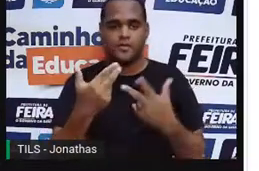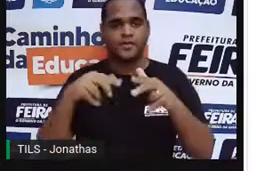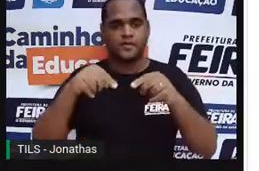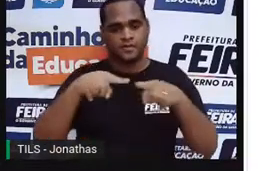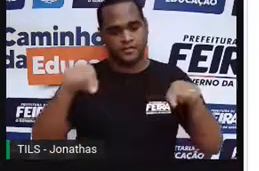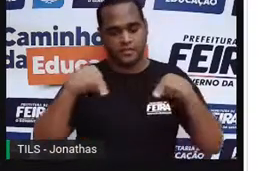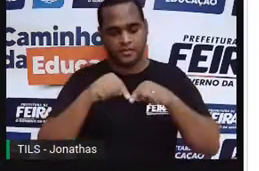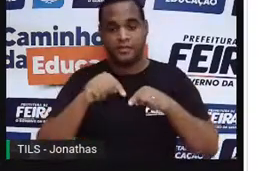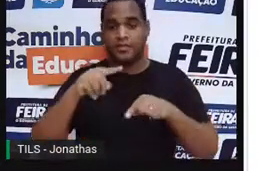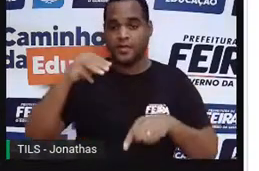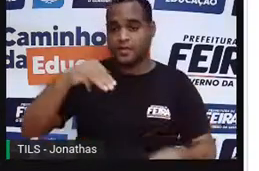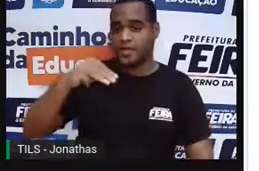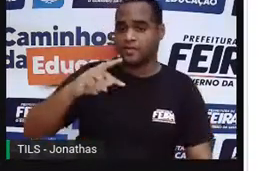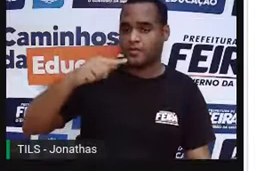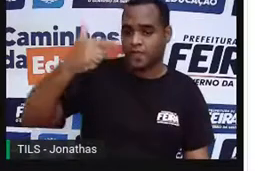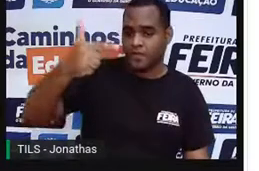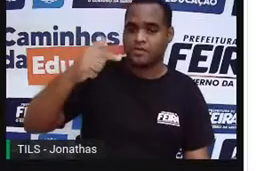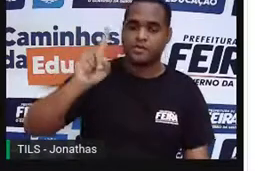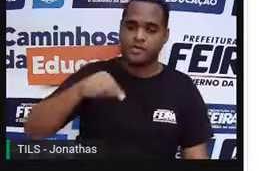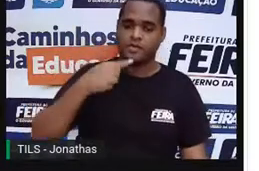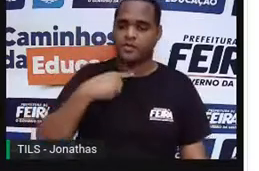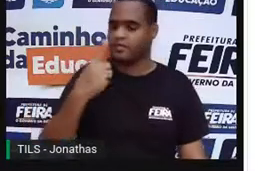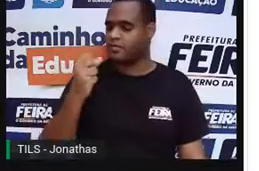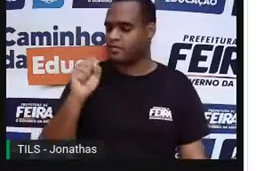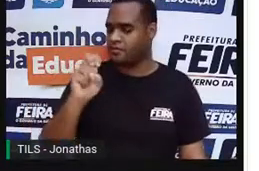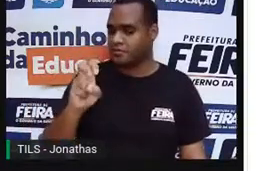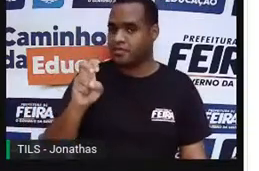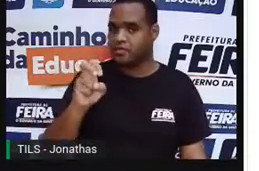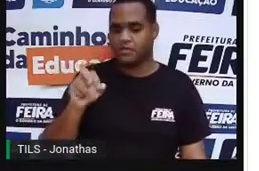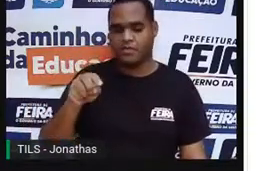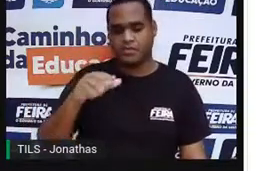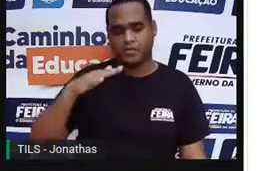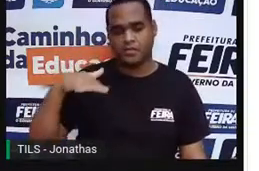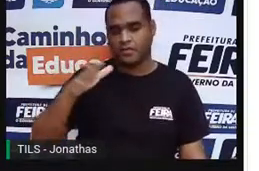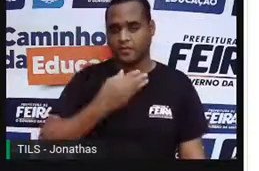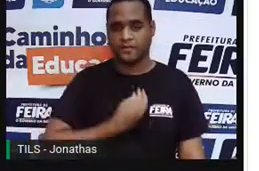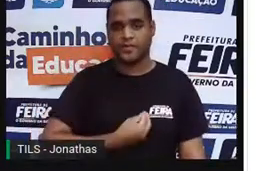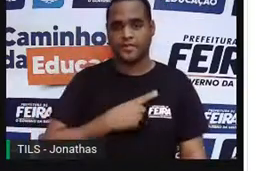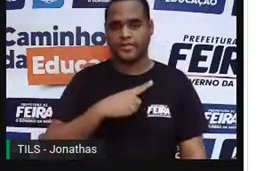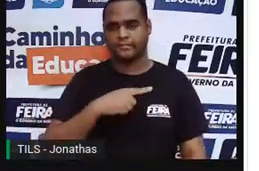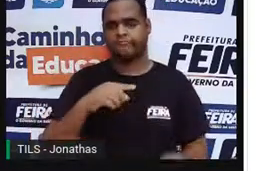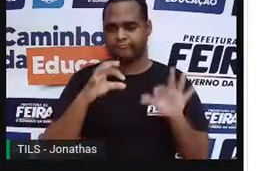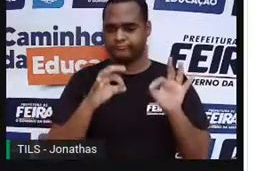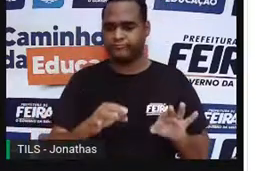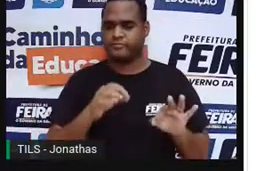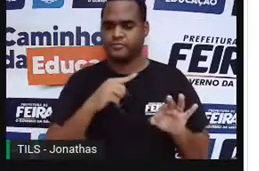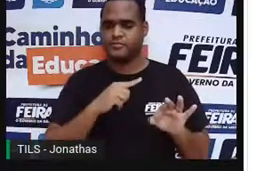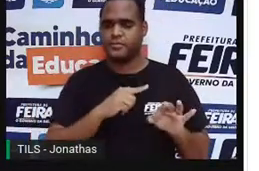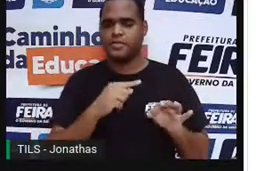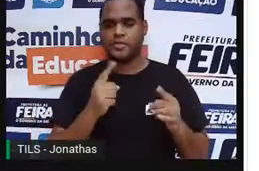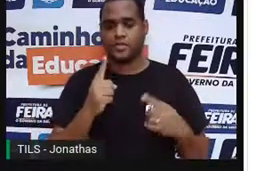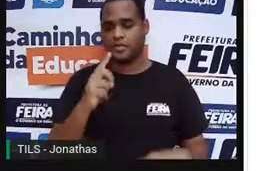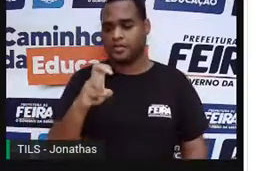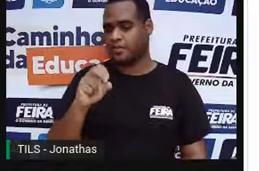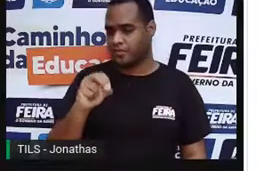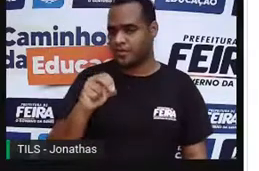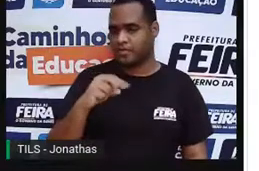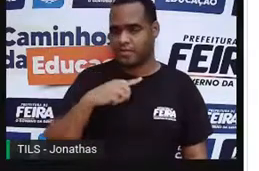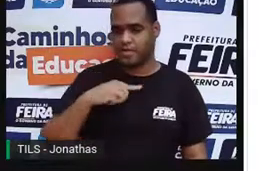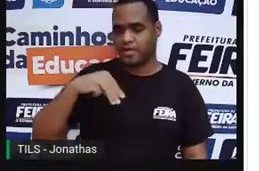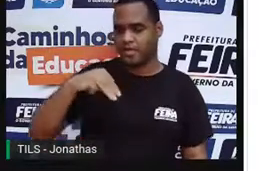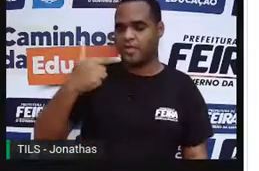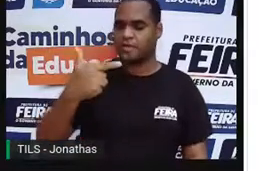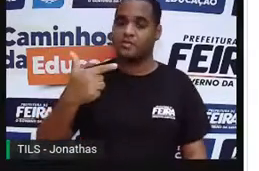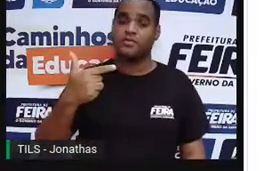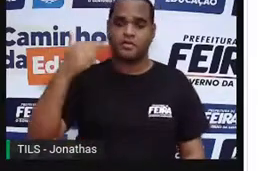cada metro quadrado do terreno é 185 basta que a gente faça o que o 150 metros quadrados